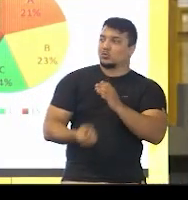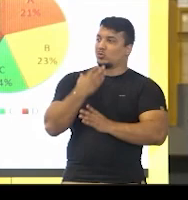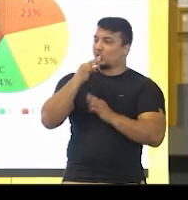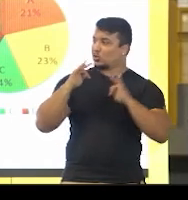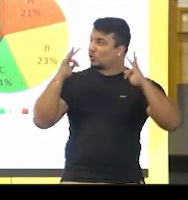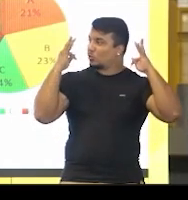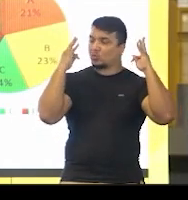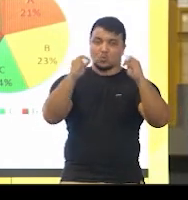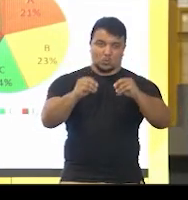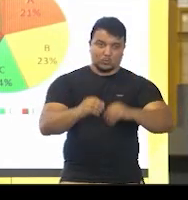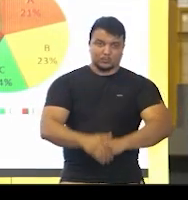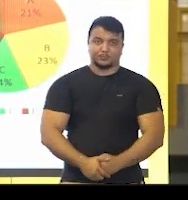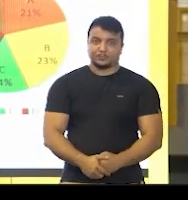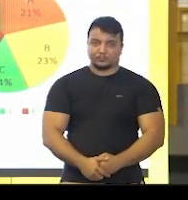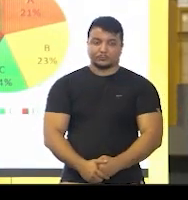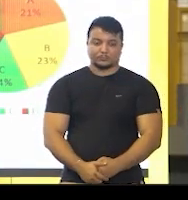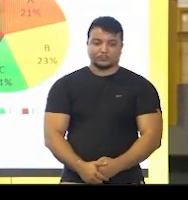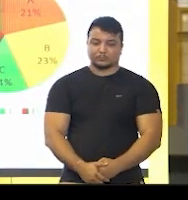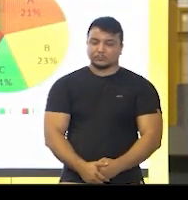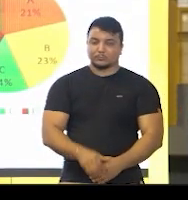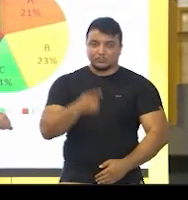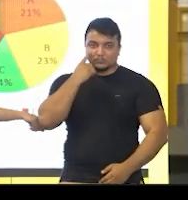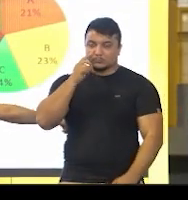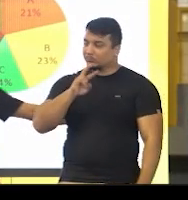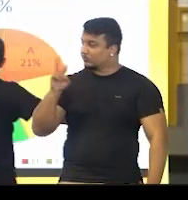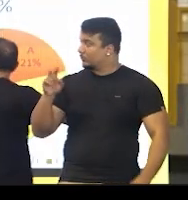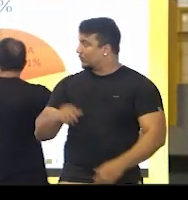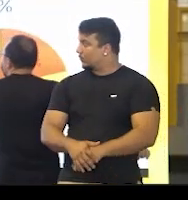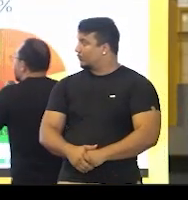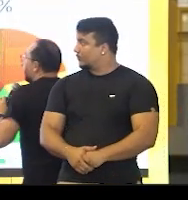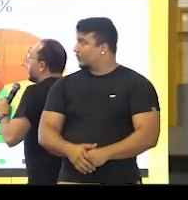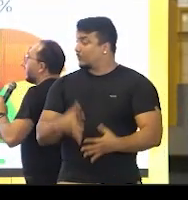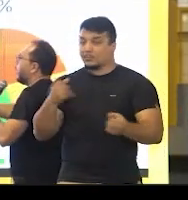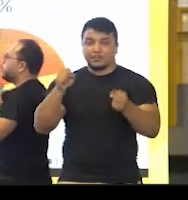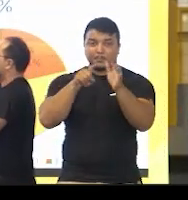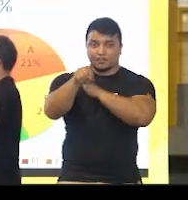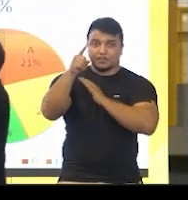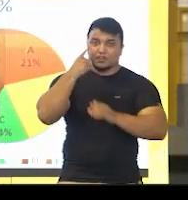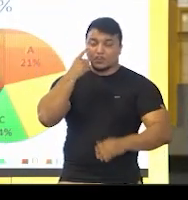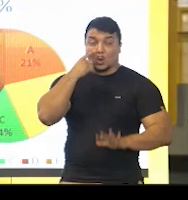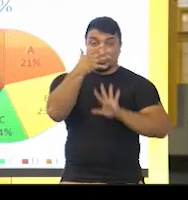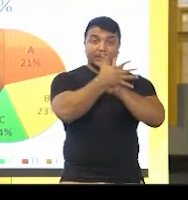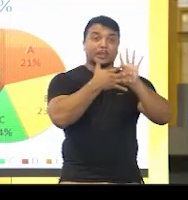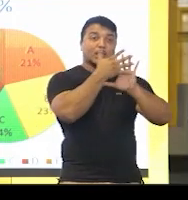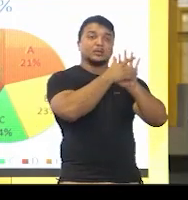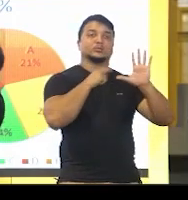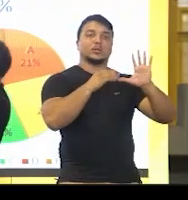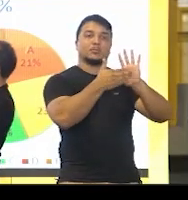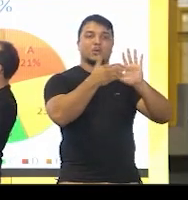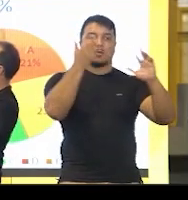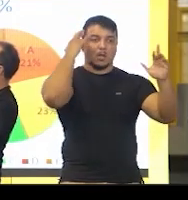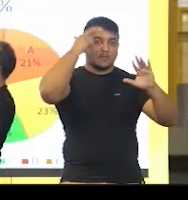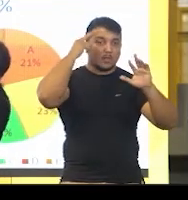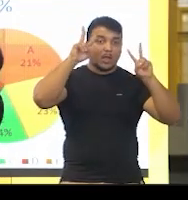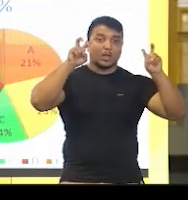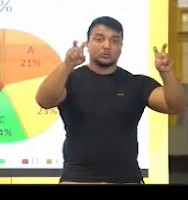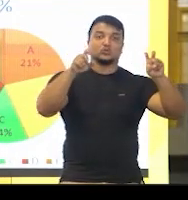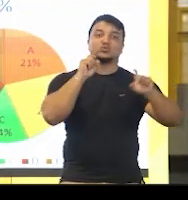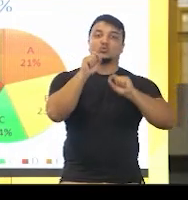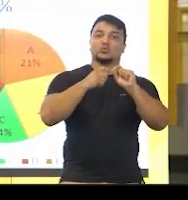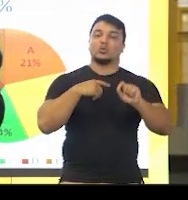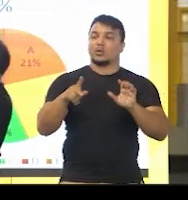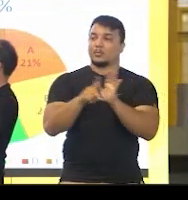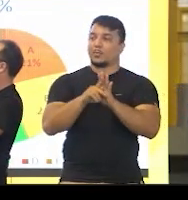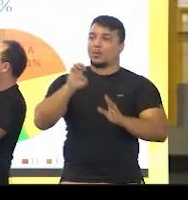tudo. Ei, bebês, olhem aqui. Marden, vamos para a questão. O texto propõe uma reflexão sobre o entendimento